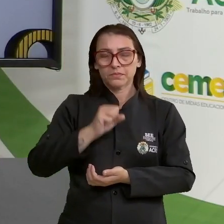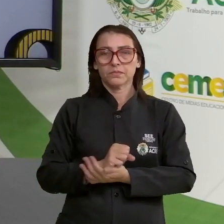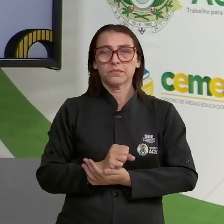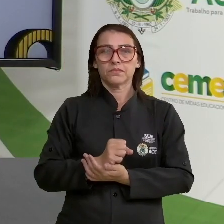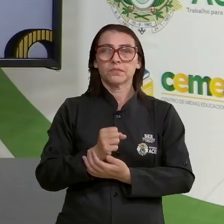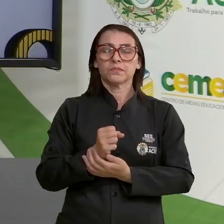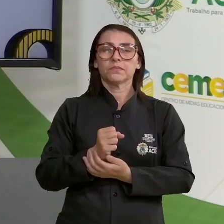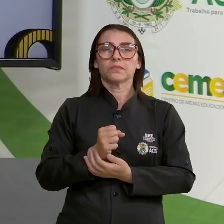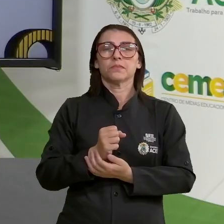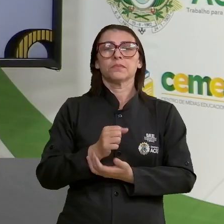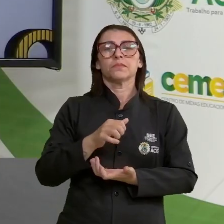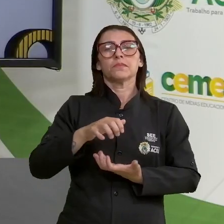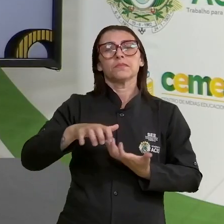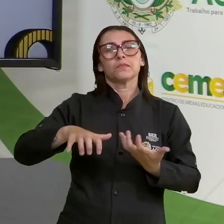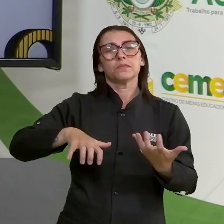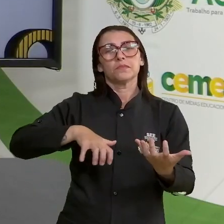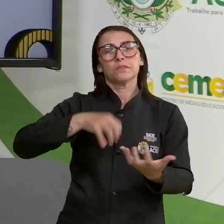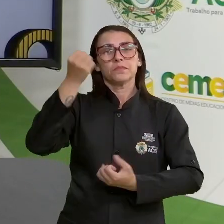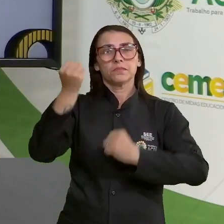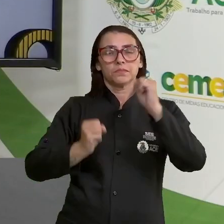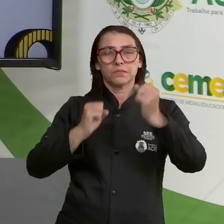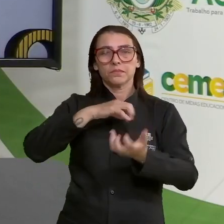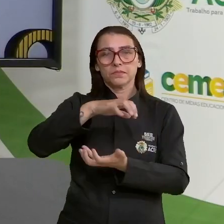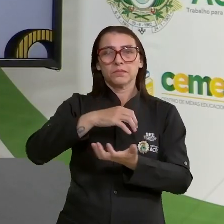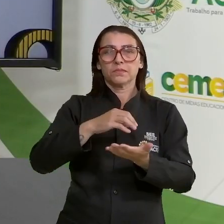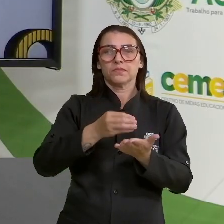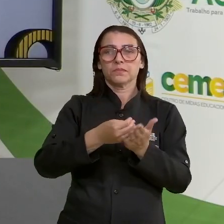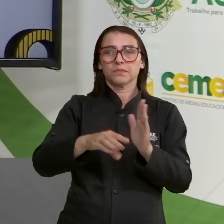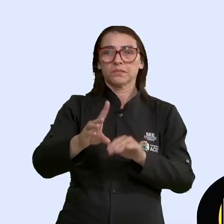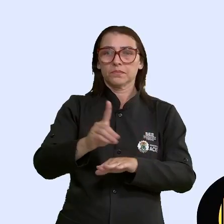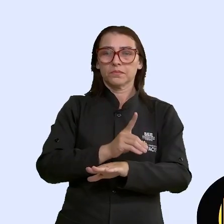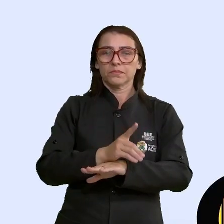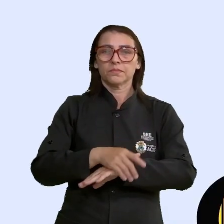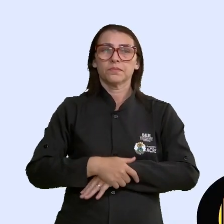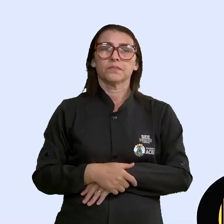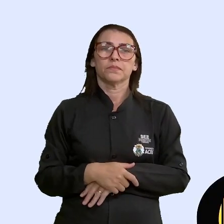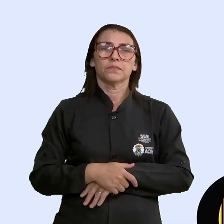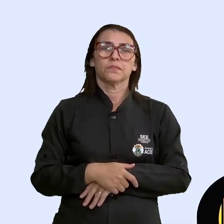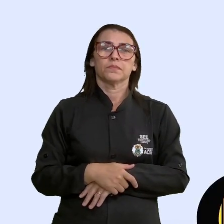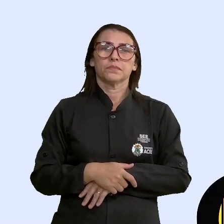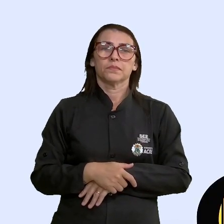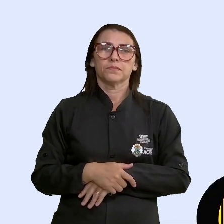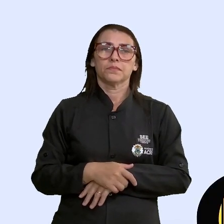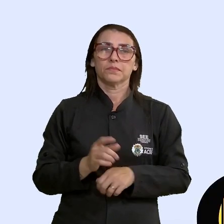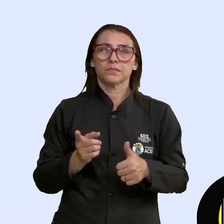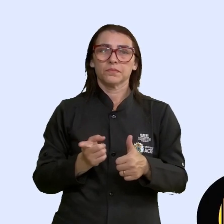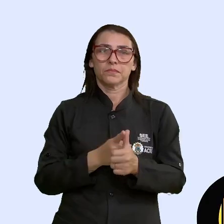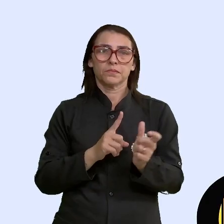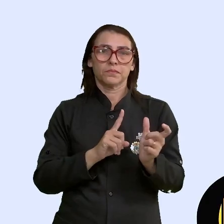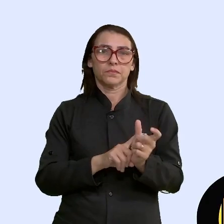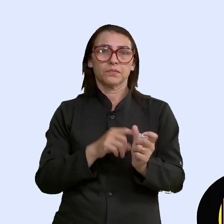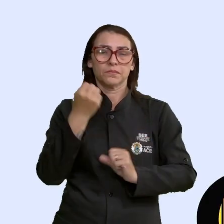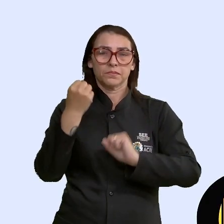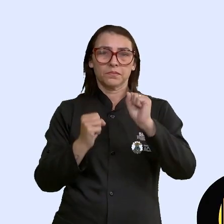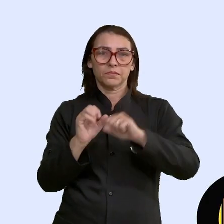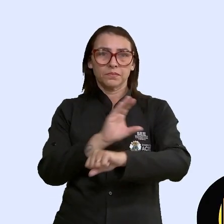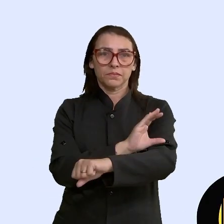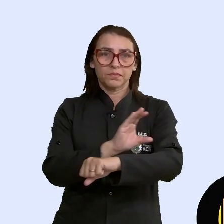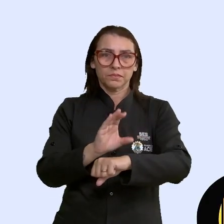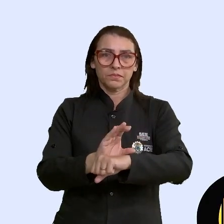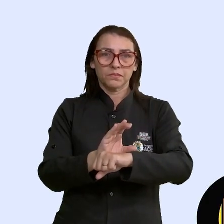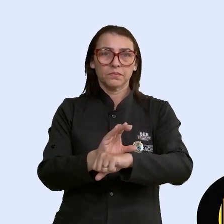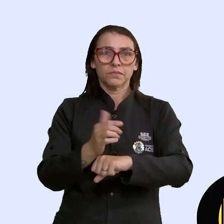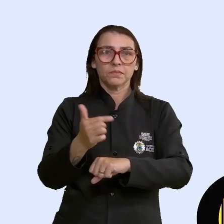indústria cultural, né, sobre as mídias digitais. Vamos para a tela. A primeira questão diz o seguinte: o termo